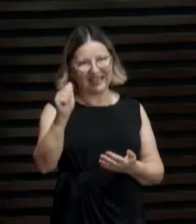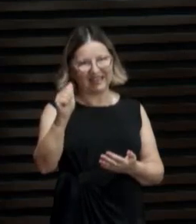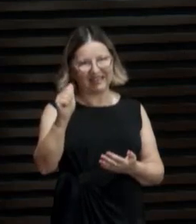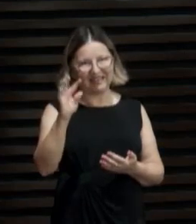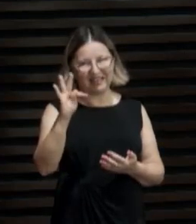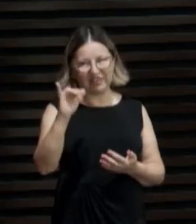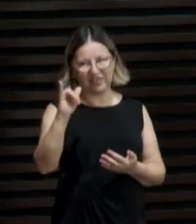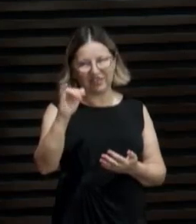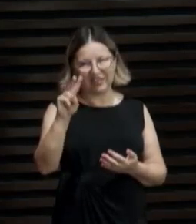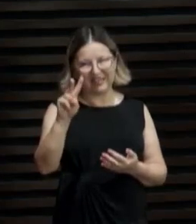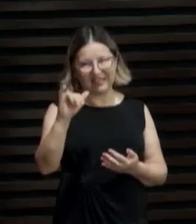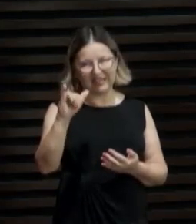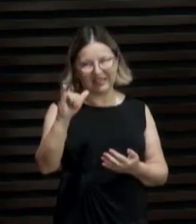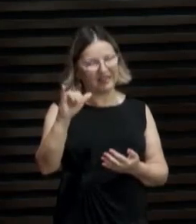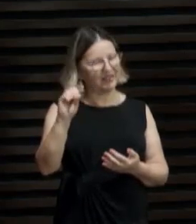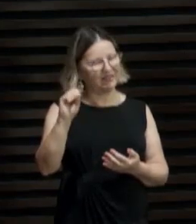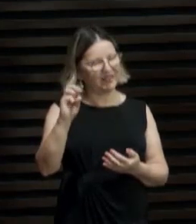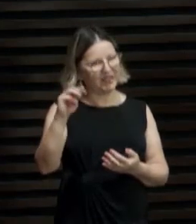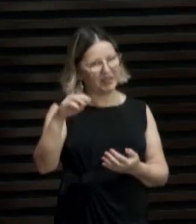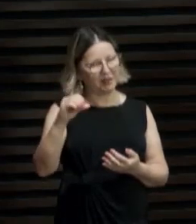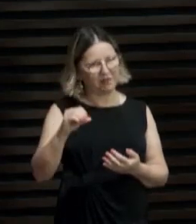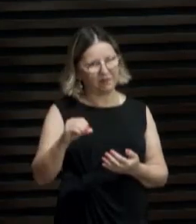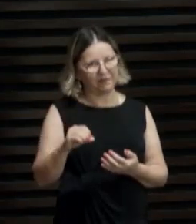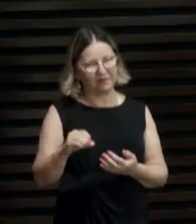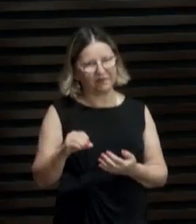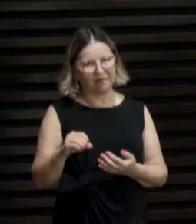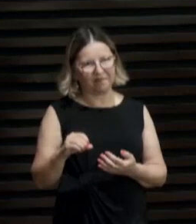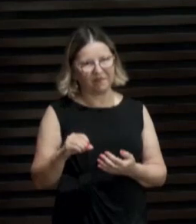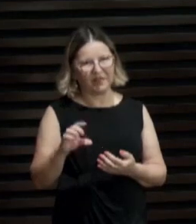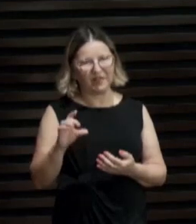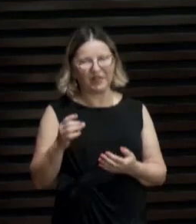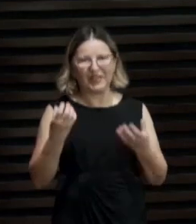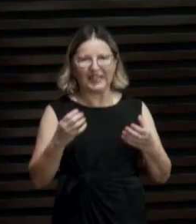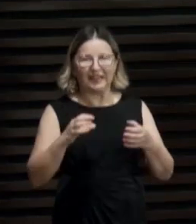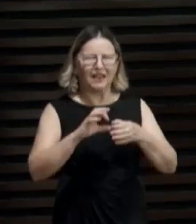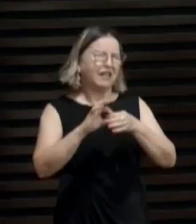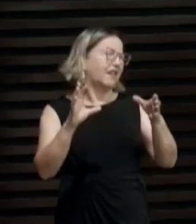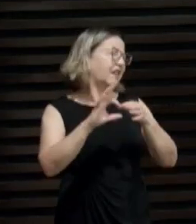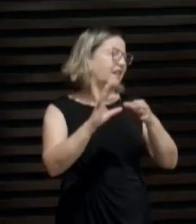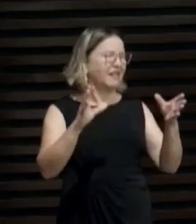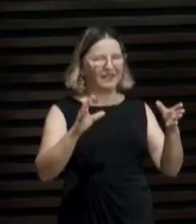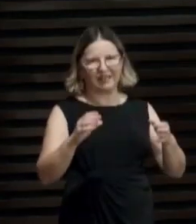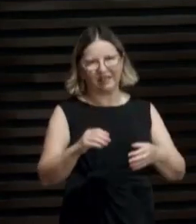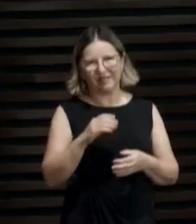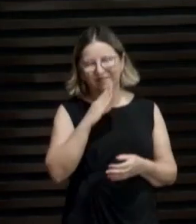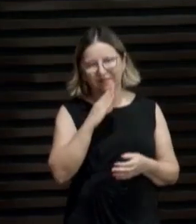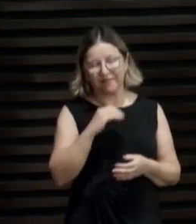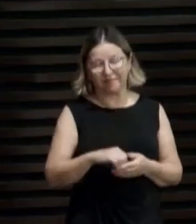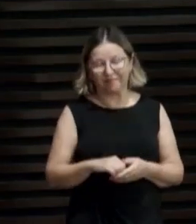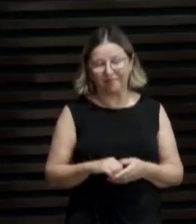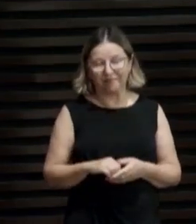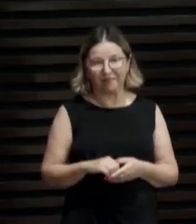moralidade e a obediência são varridas para fora em prol da liberdade e do conhecimento. Então, alguém pode dizer assim: se